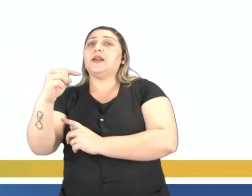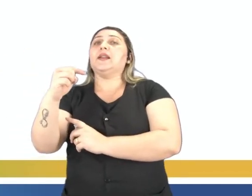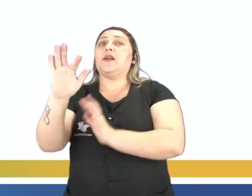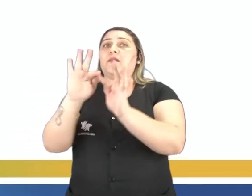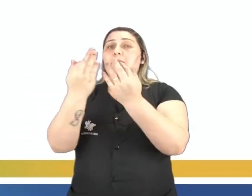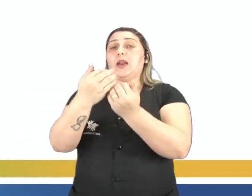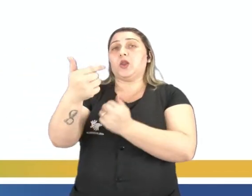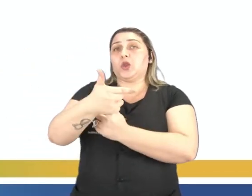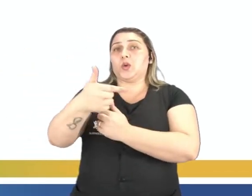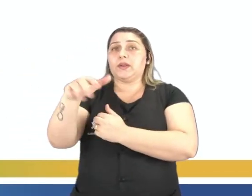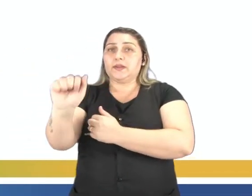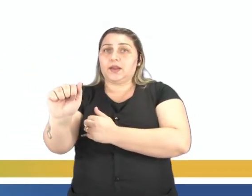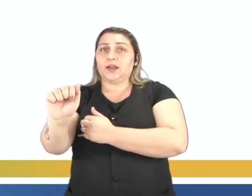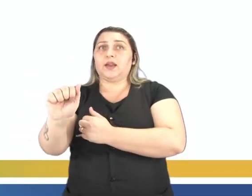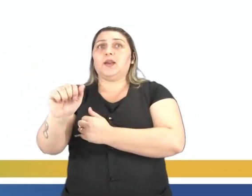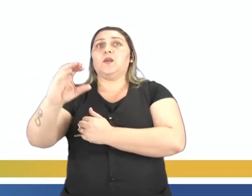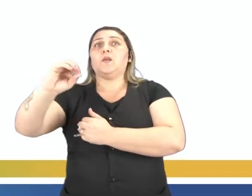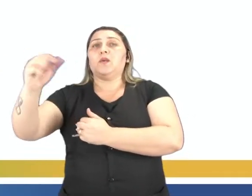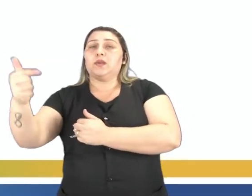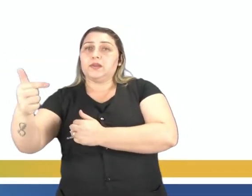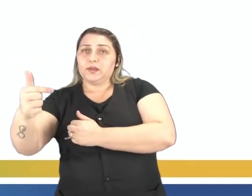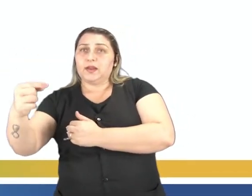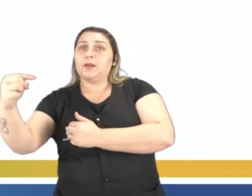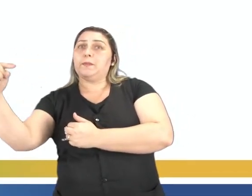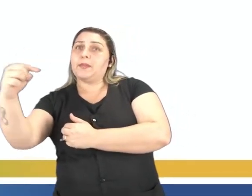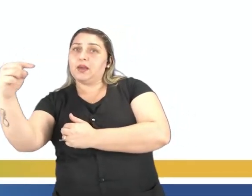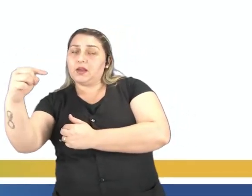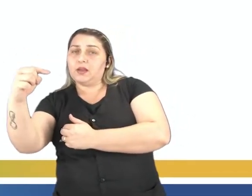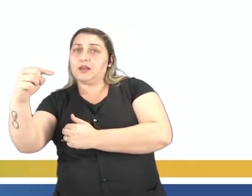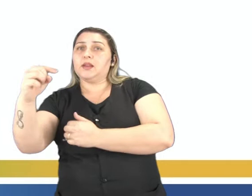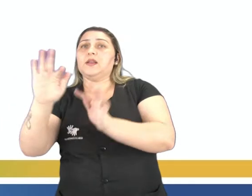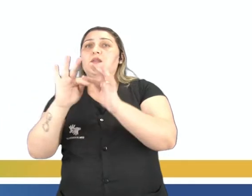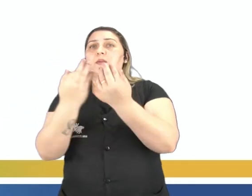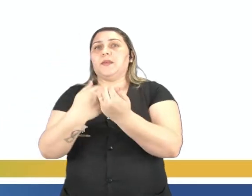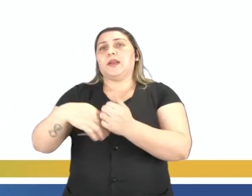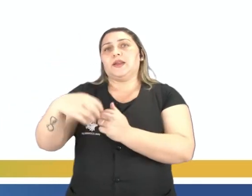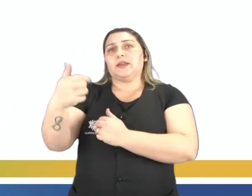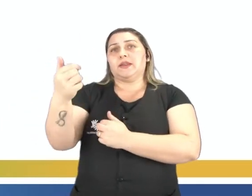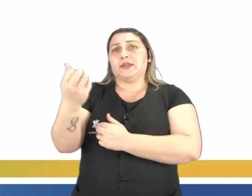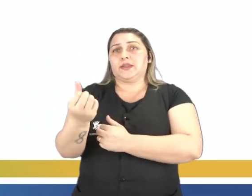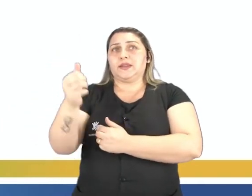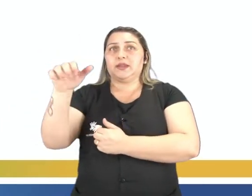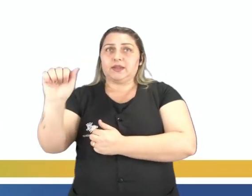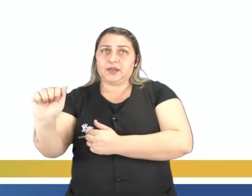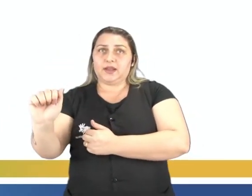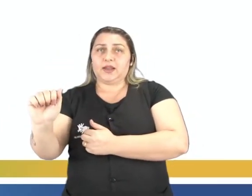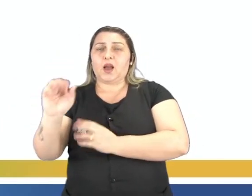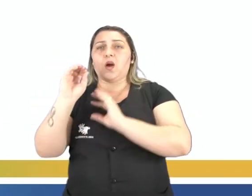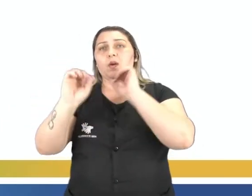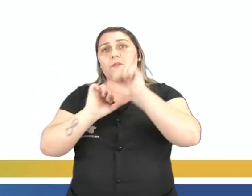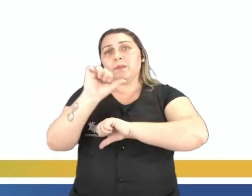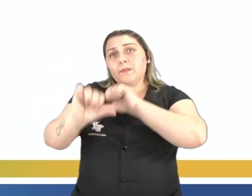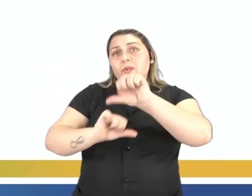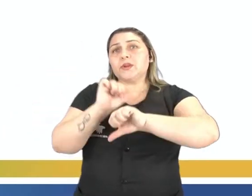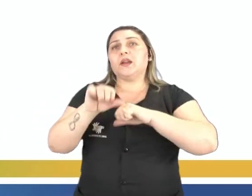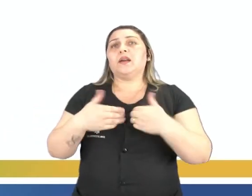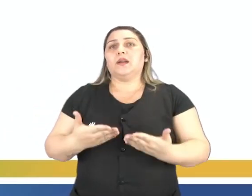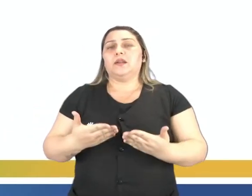2A. Temos aqui o oxigênio 2 menos, então ele é da família 6A. O que a gente precisa